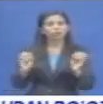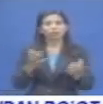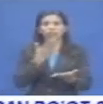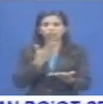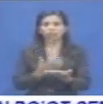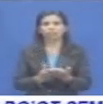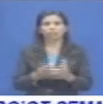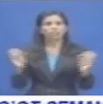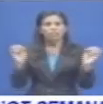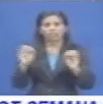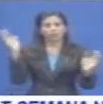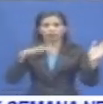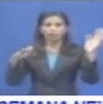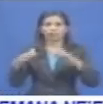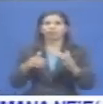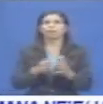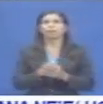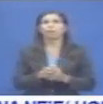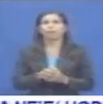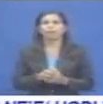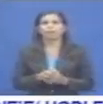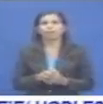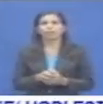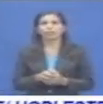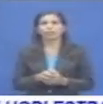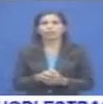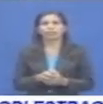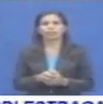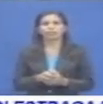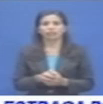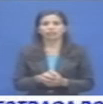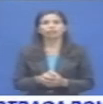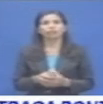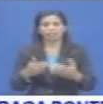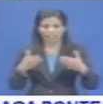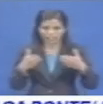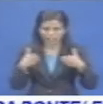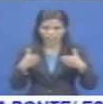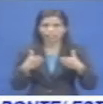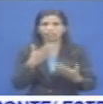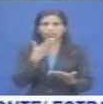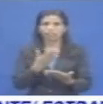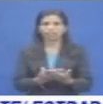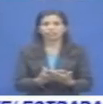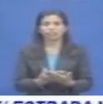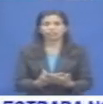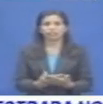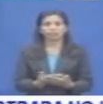categoria normal, né, lá é problema. Arik bele impacto, mas bem, né, impacto nesse kick. Tamba sira haris né, a parte